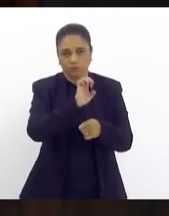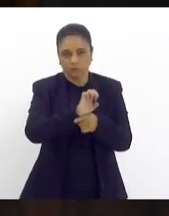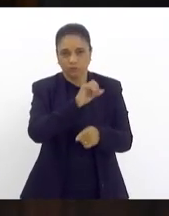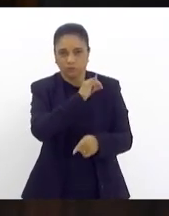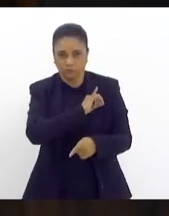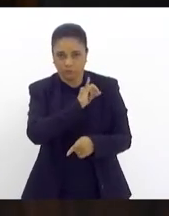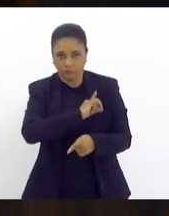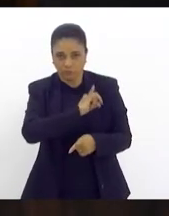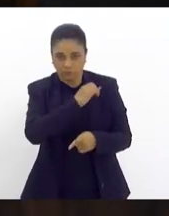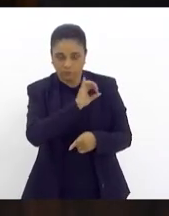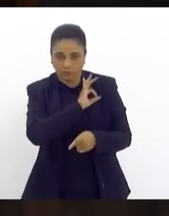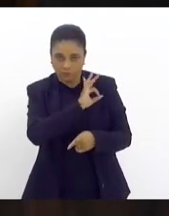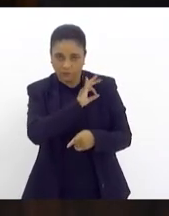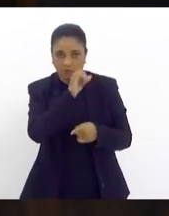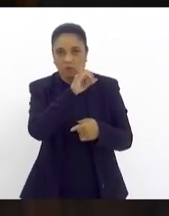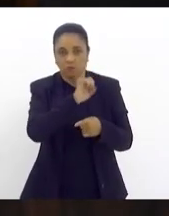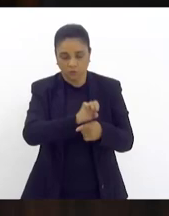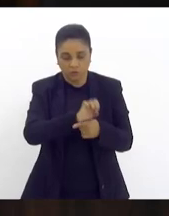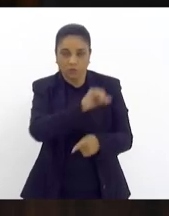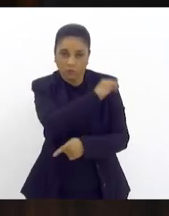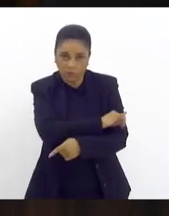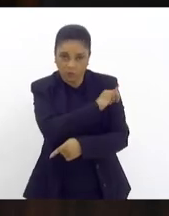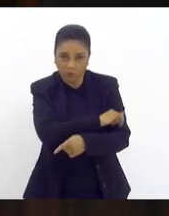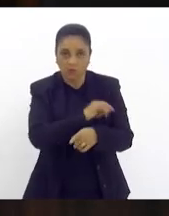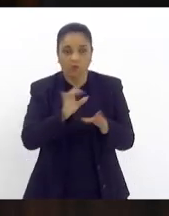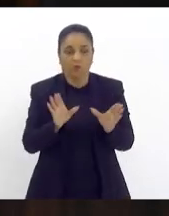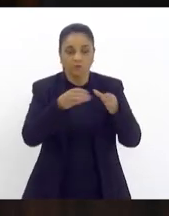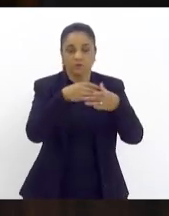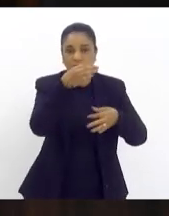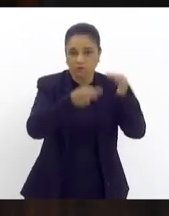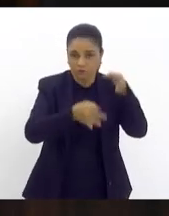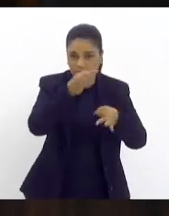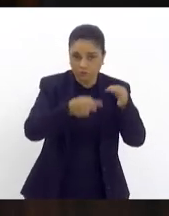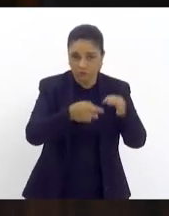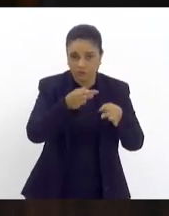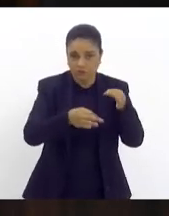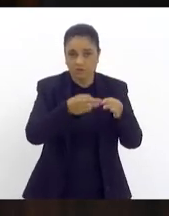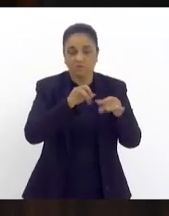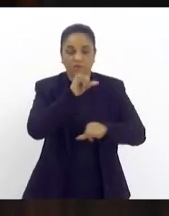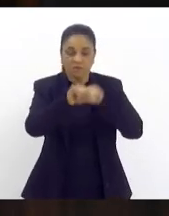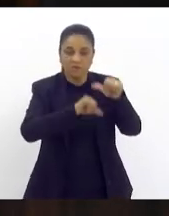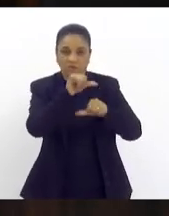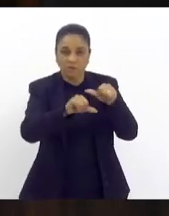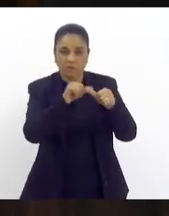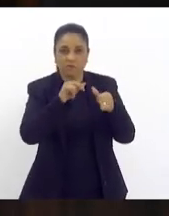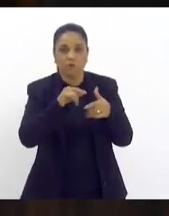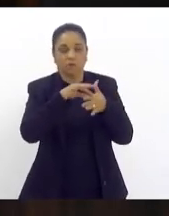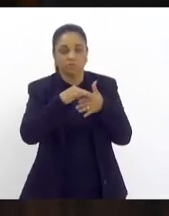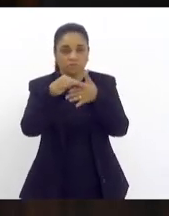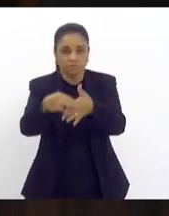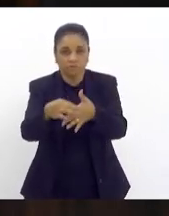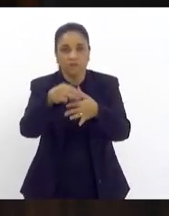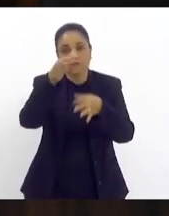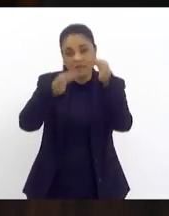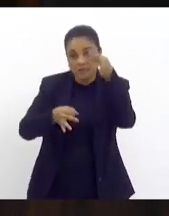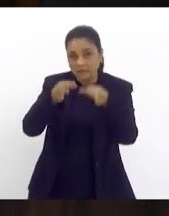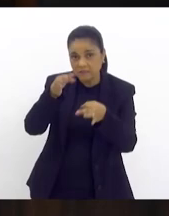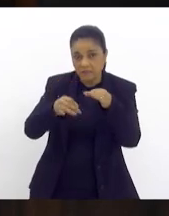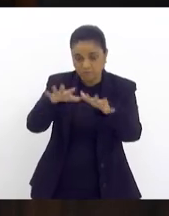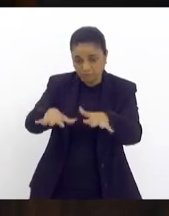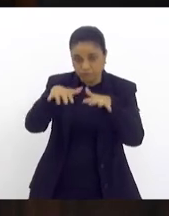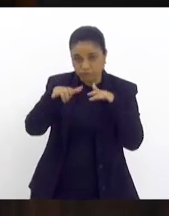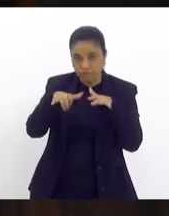pareceres das comissões de condições de Justiça pela constitucionalidade com transformação e indicação Legislativa de